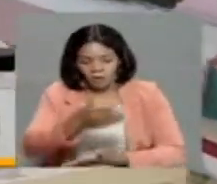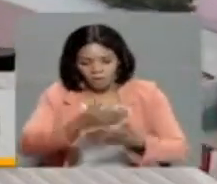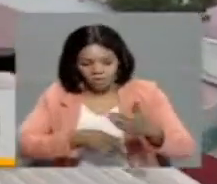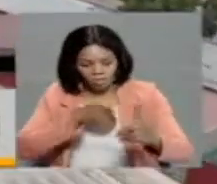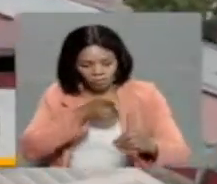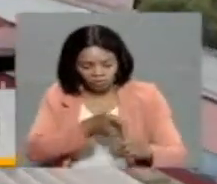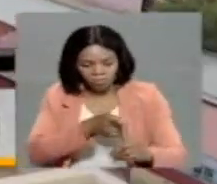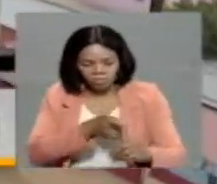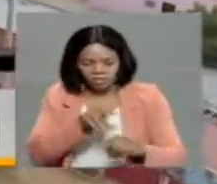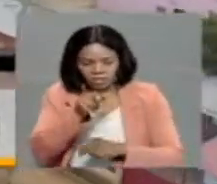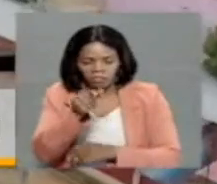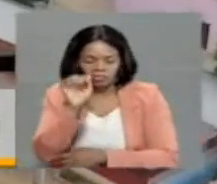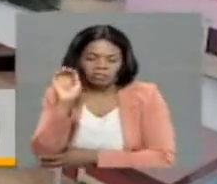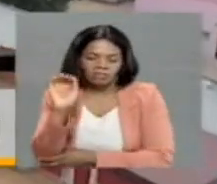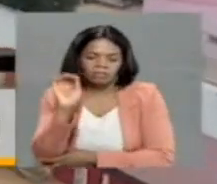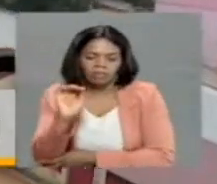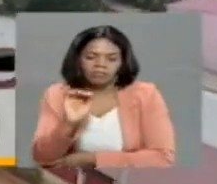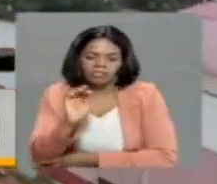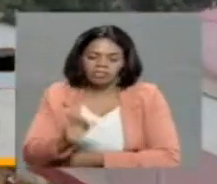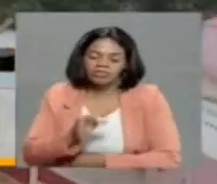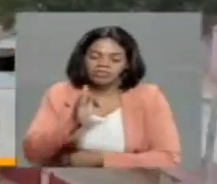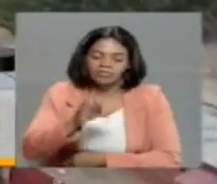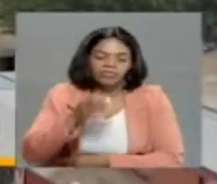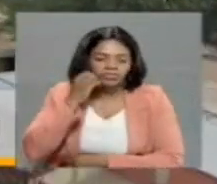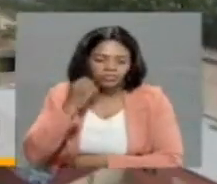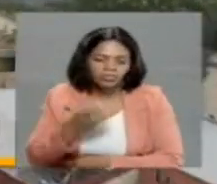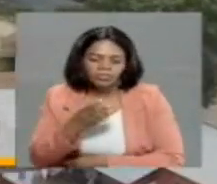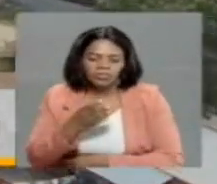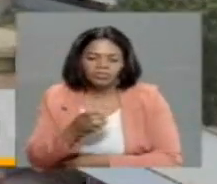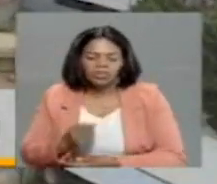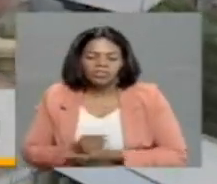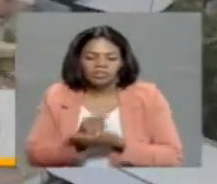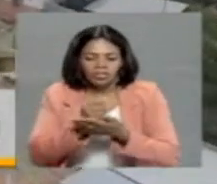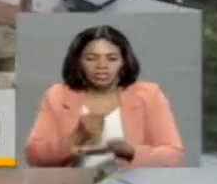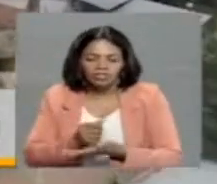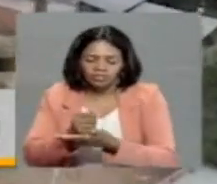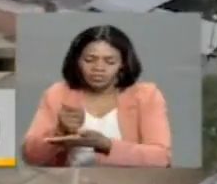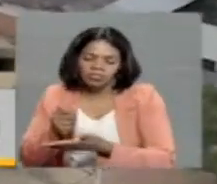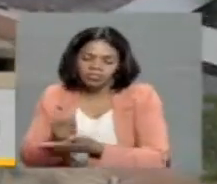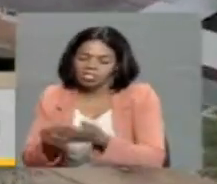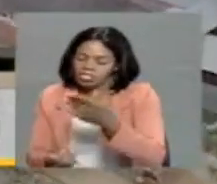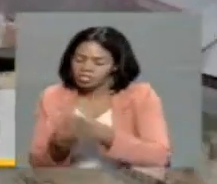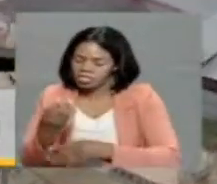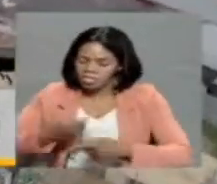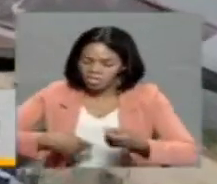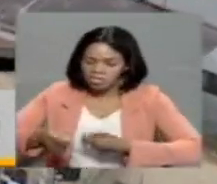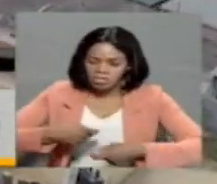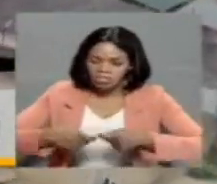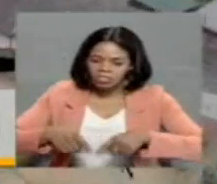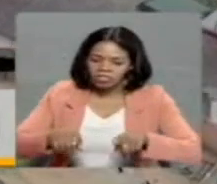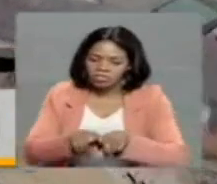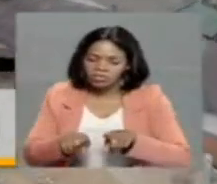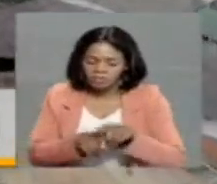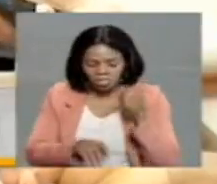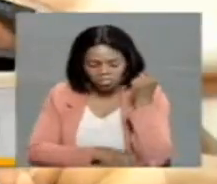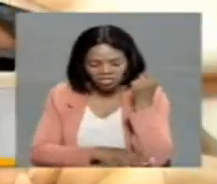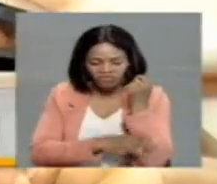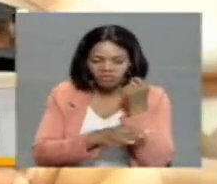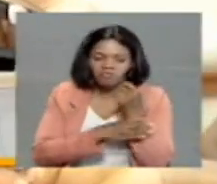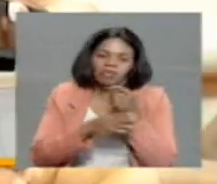vai impulsionar a implementação de polos de desenvolvimento industrial e criar maior oportunidade de negócio na localidade. Aqueles